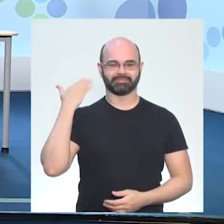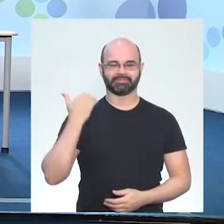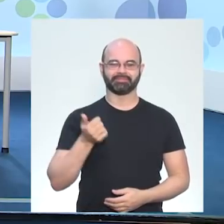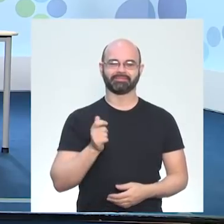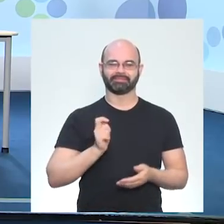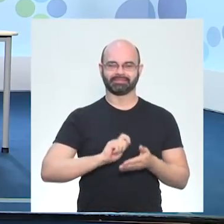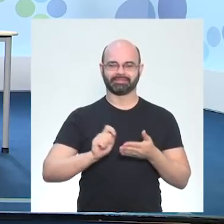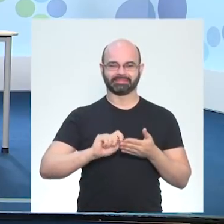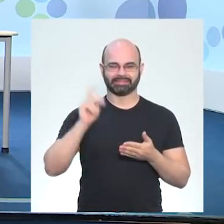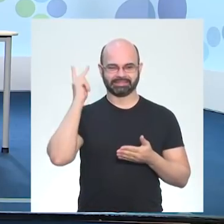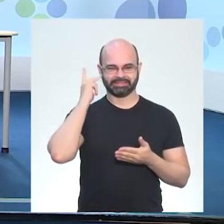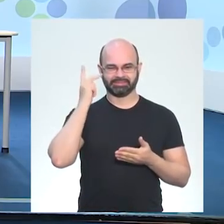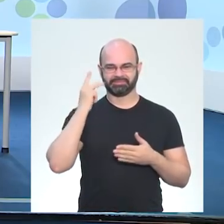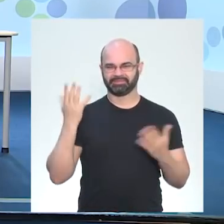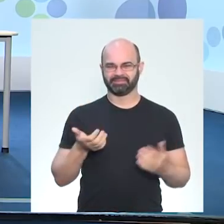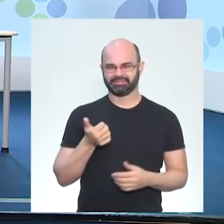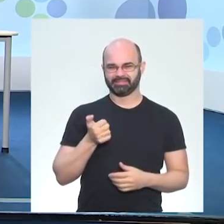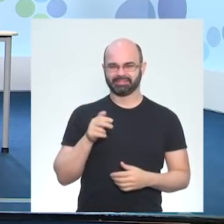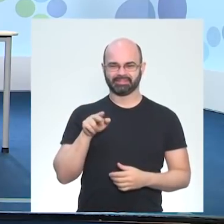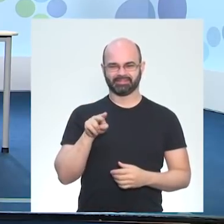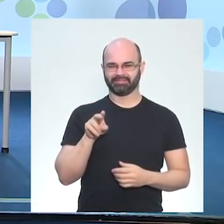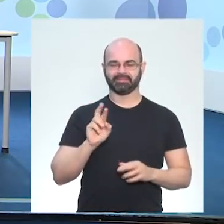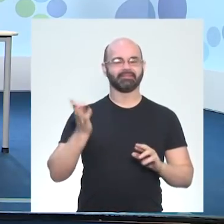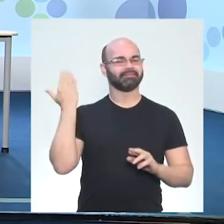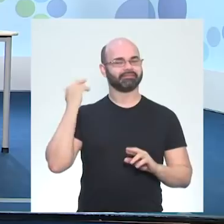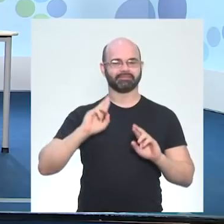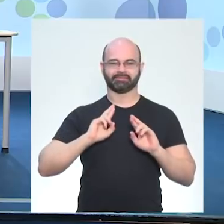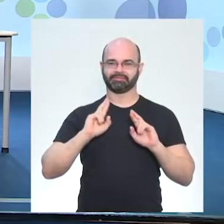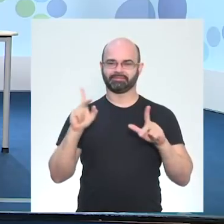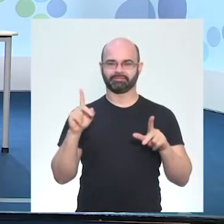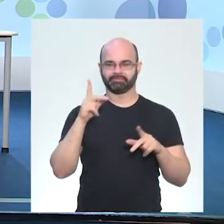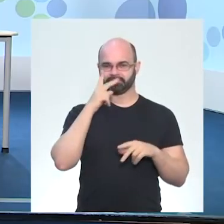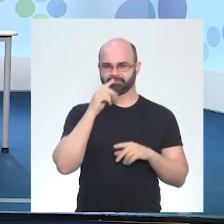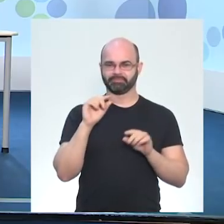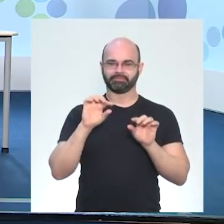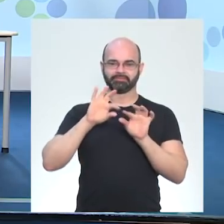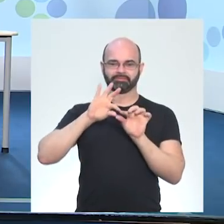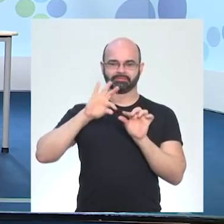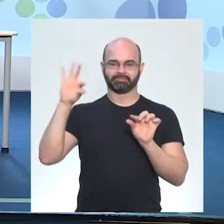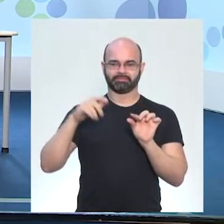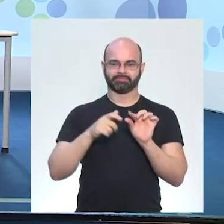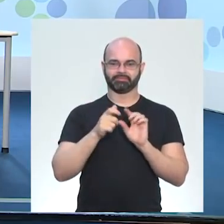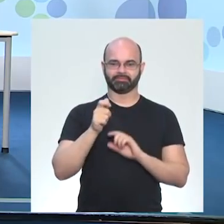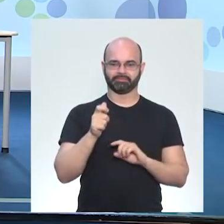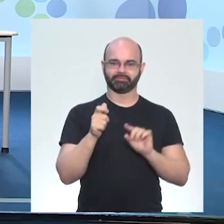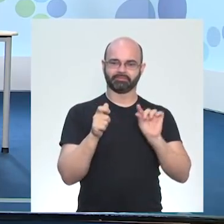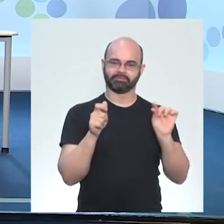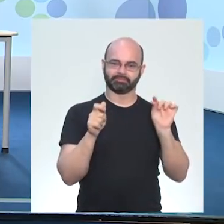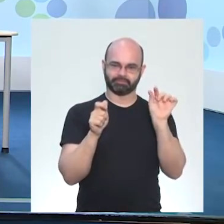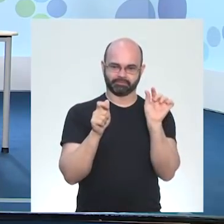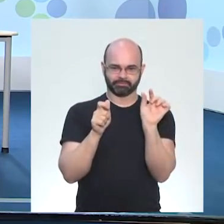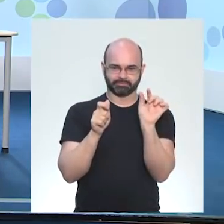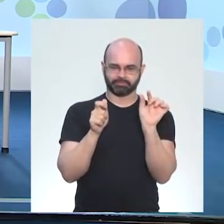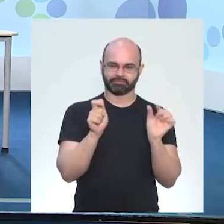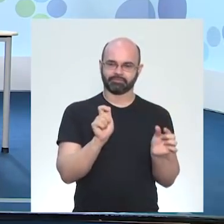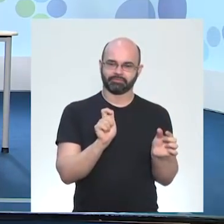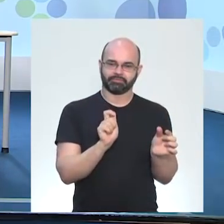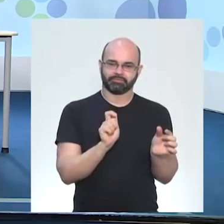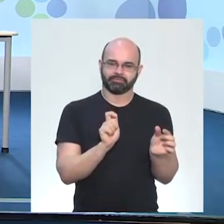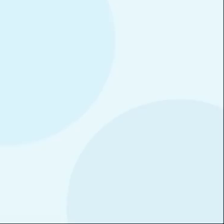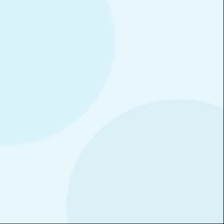primeira caixinha do objeto, vocês vão tentar adivinhar pela caixinha, muito embora seja um pouquinho